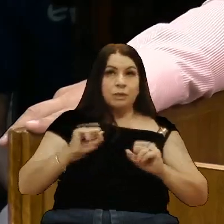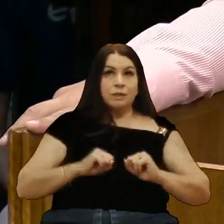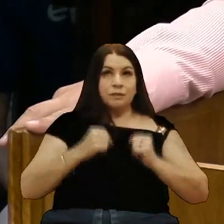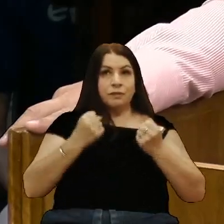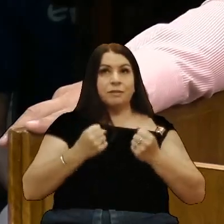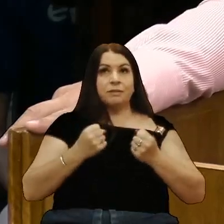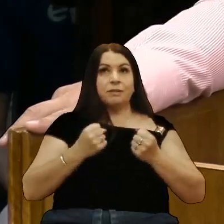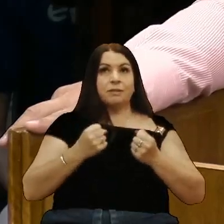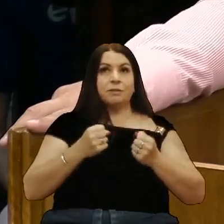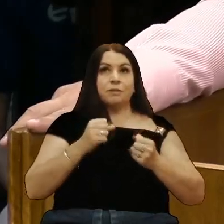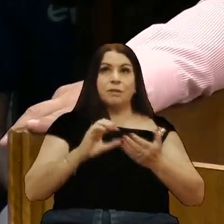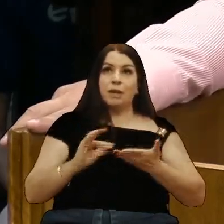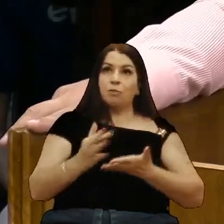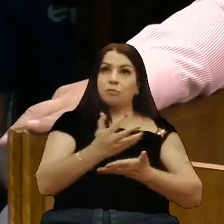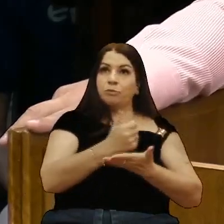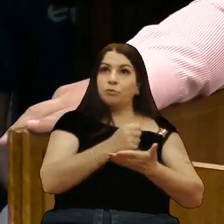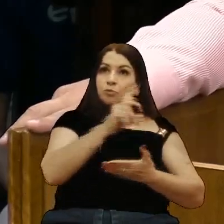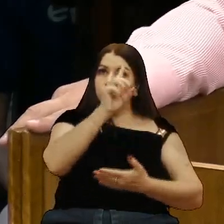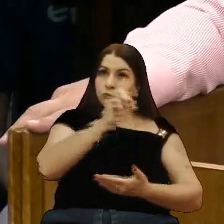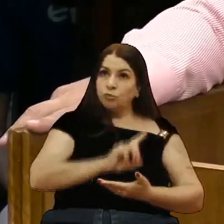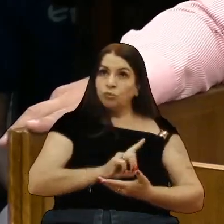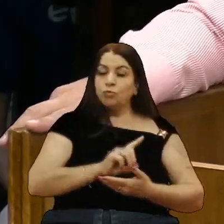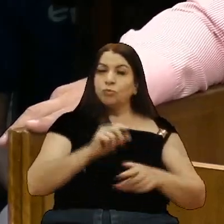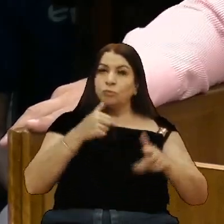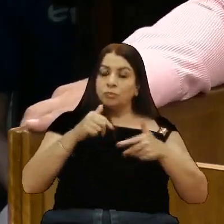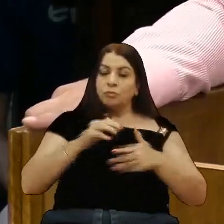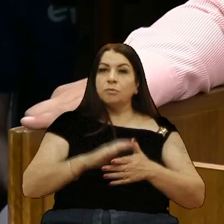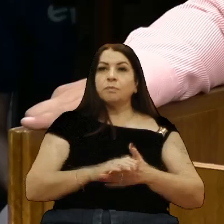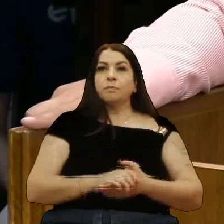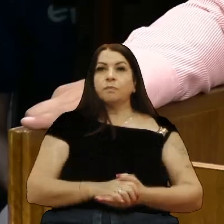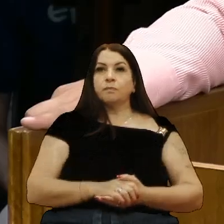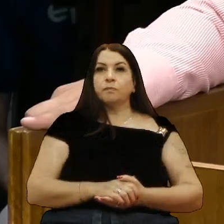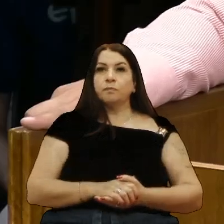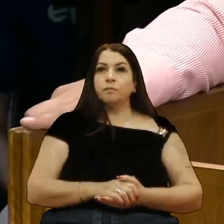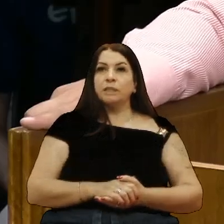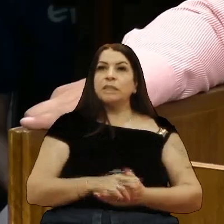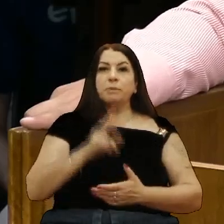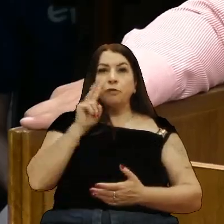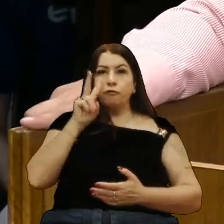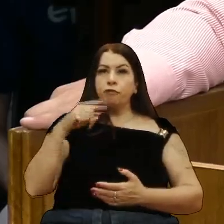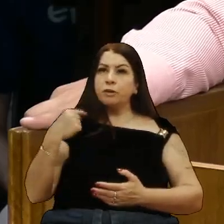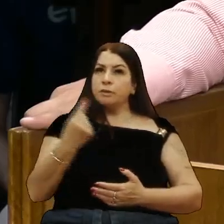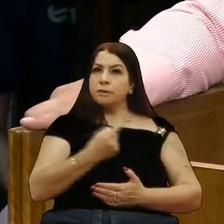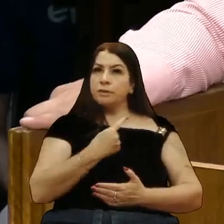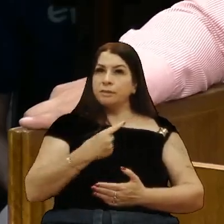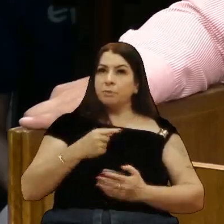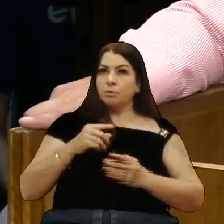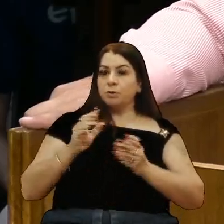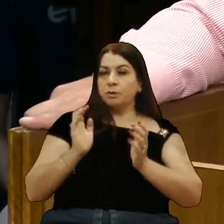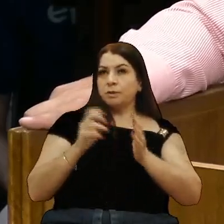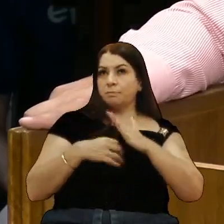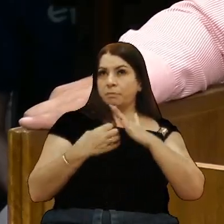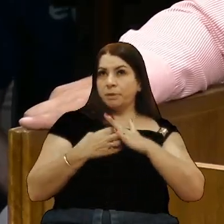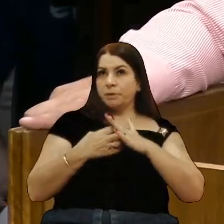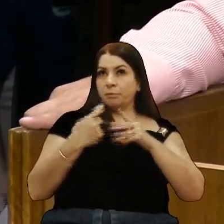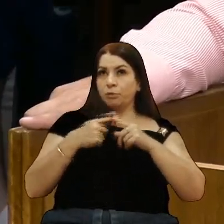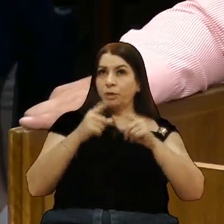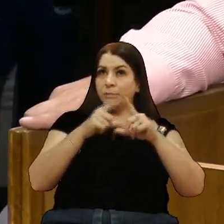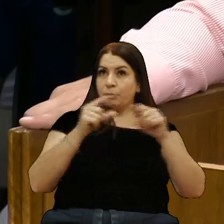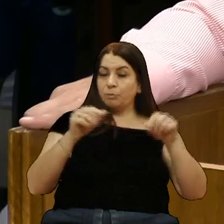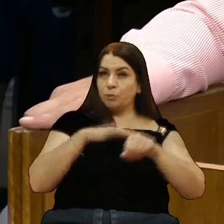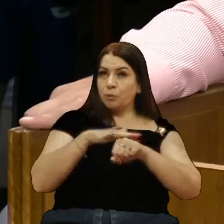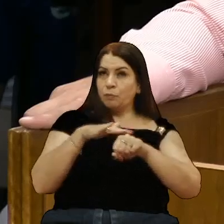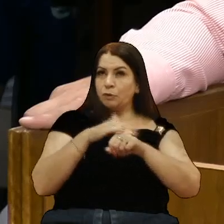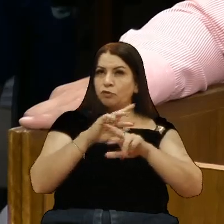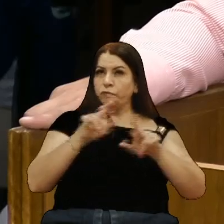da companhia, do direito dos trabalhadores e do fortalecimento dessa companhia. Porque lá em Brasília conversei